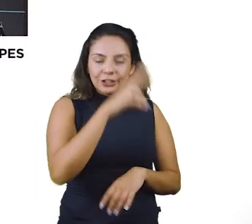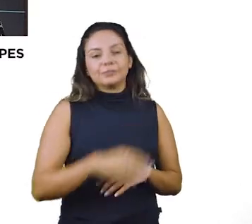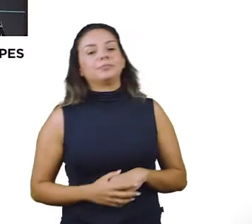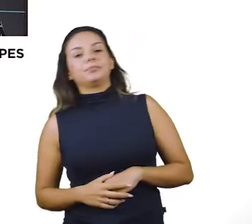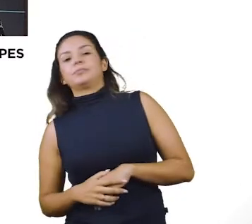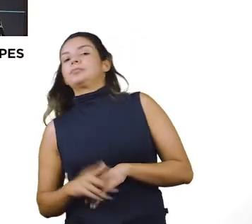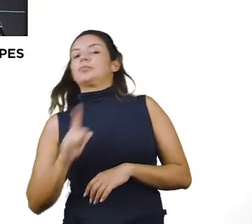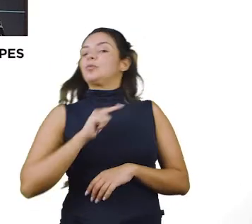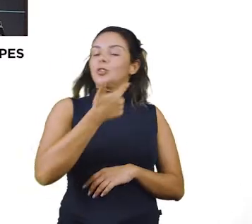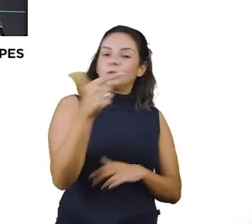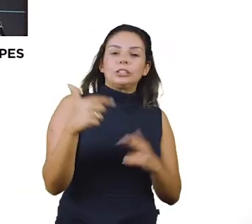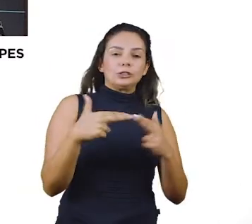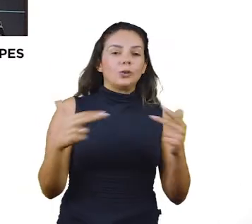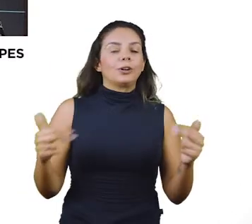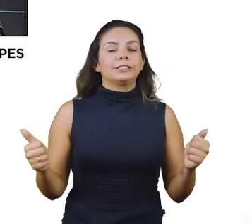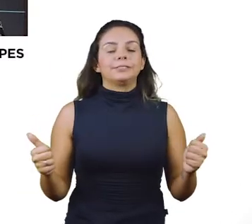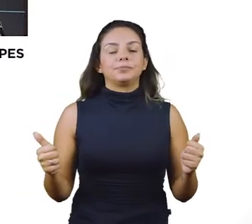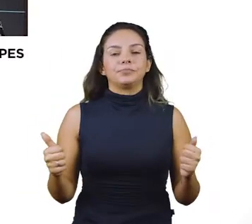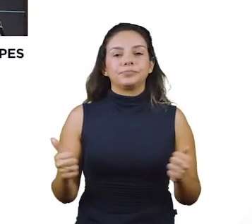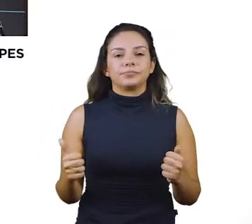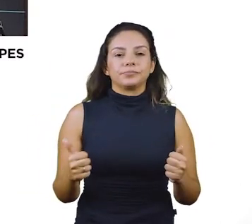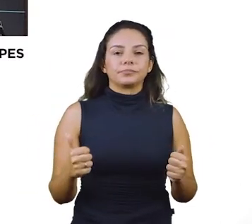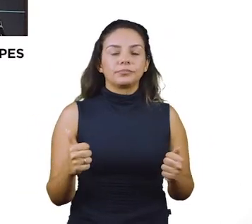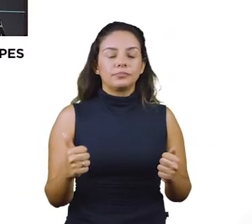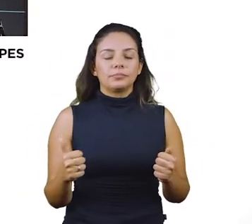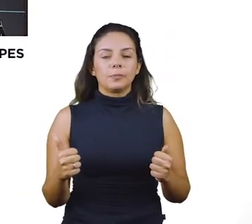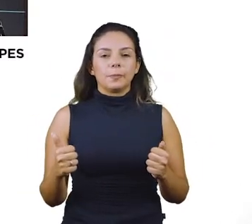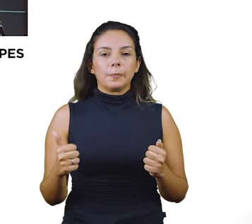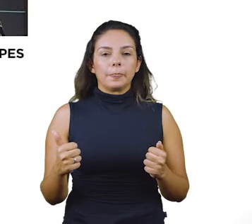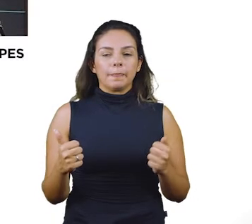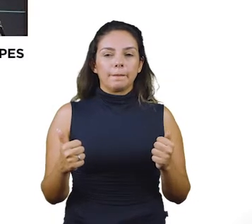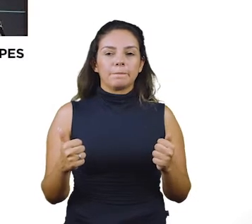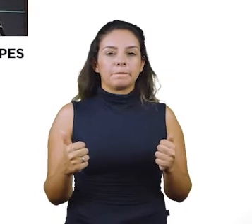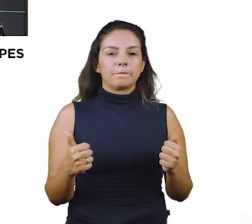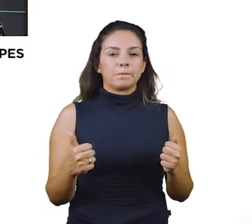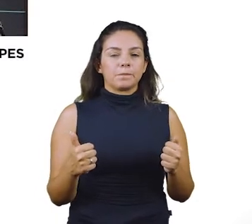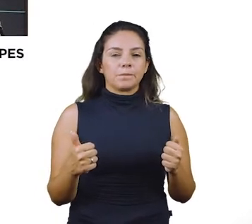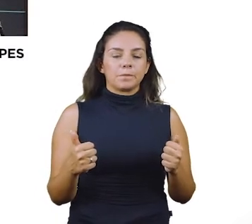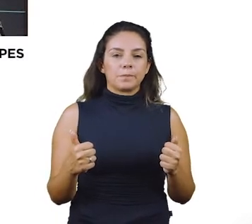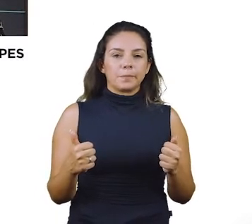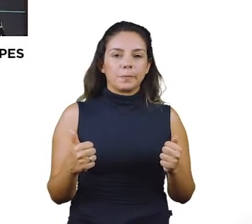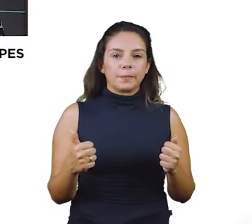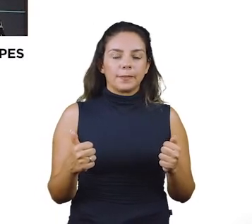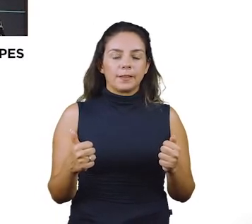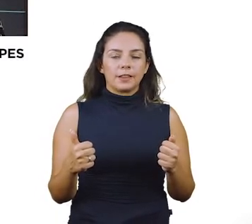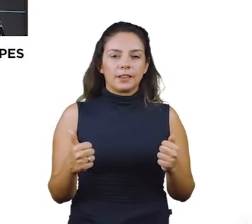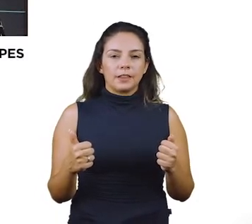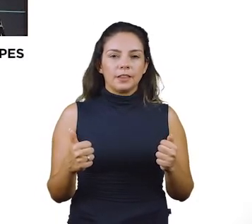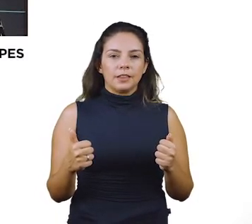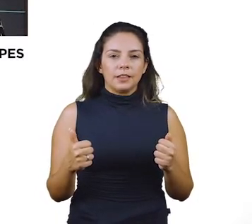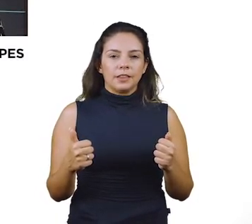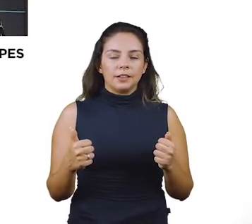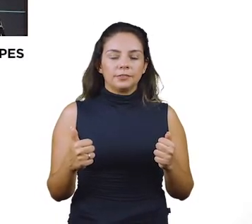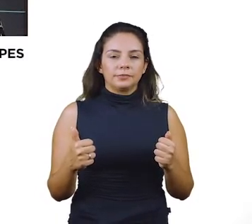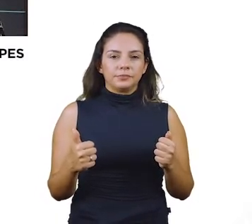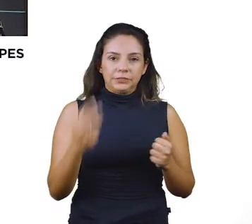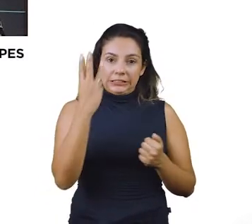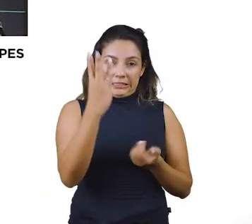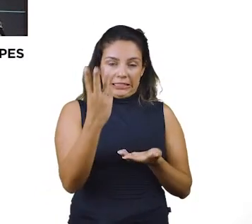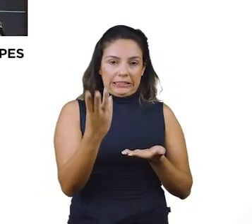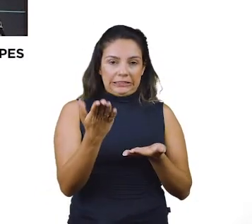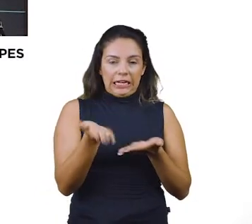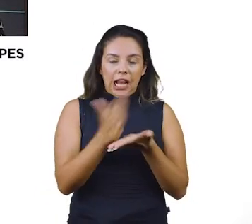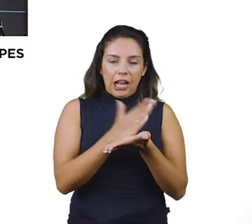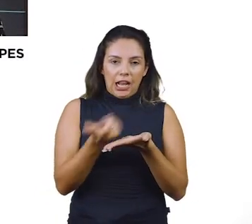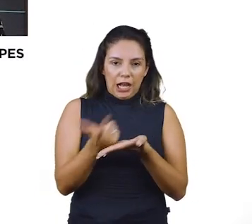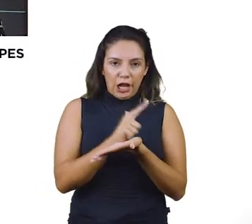de algumas coisas. E daí veio essa mini coleção, né? São 3 livros